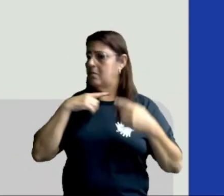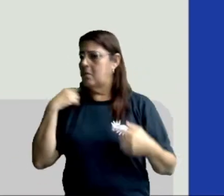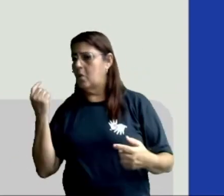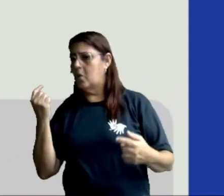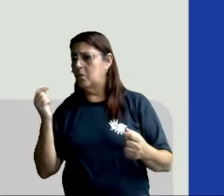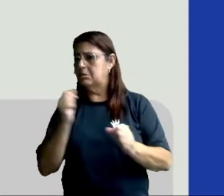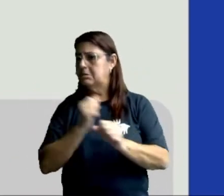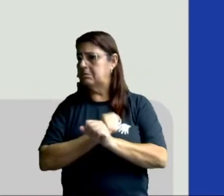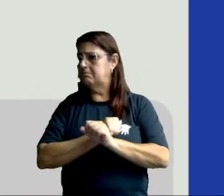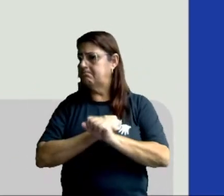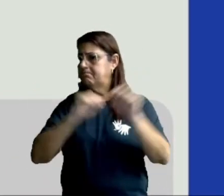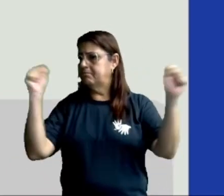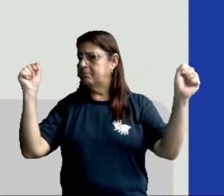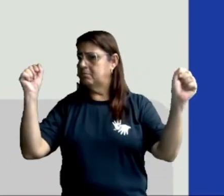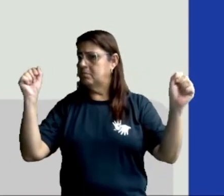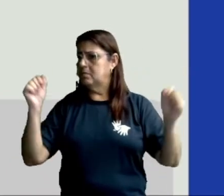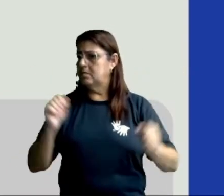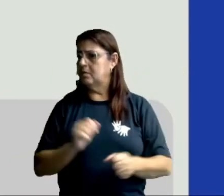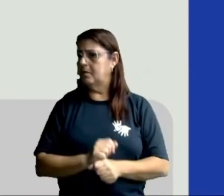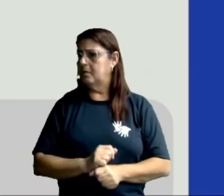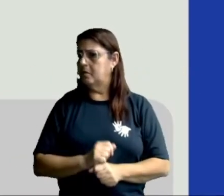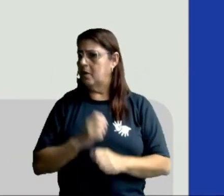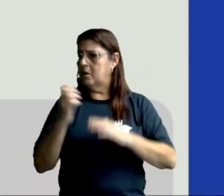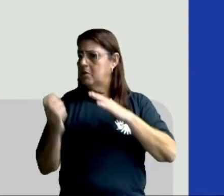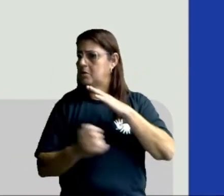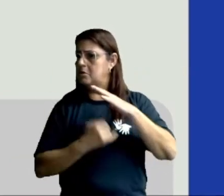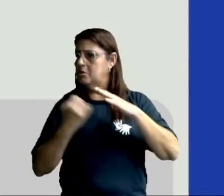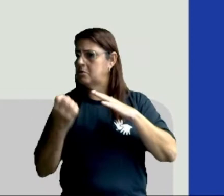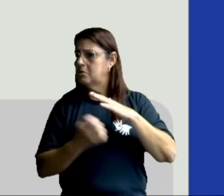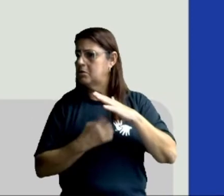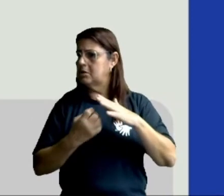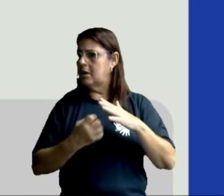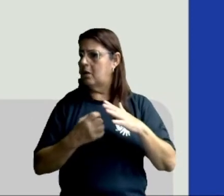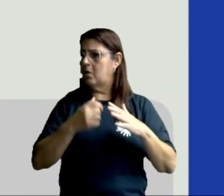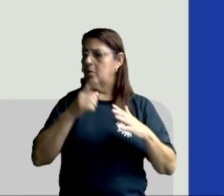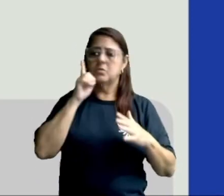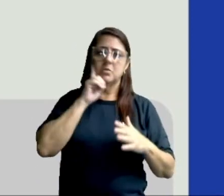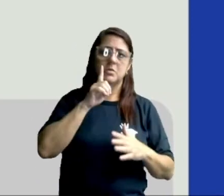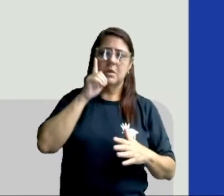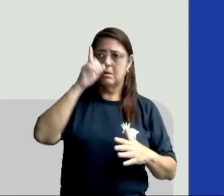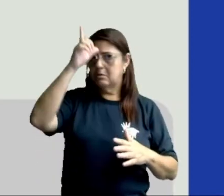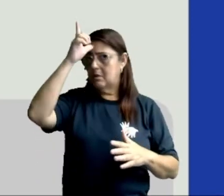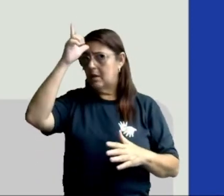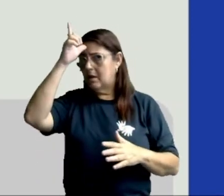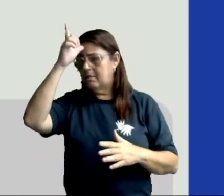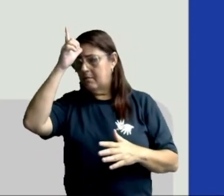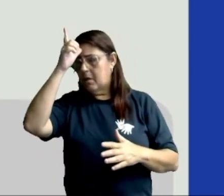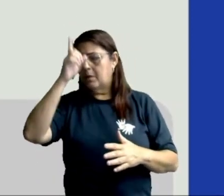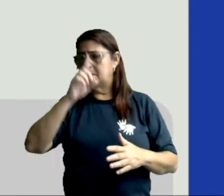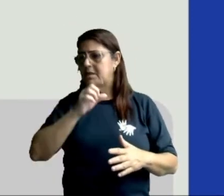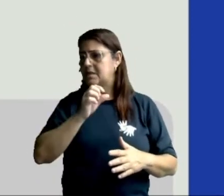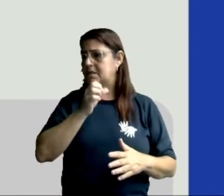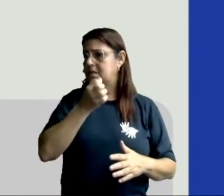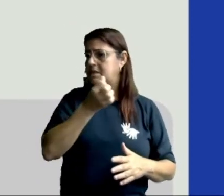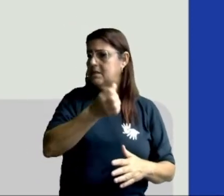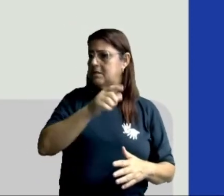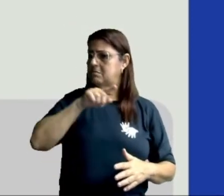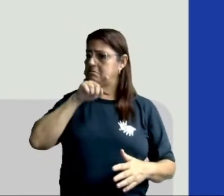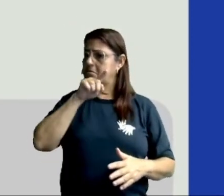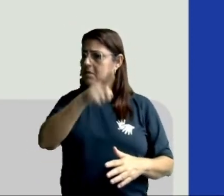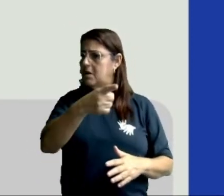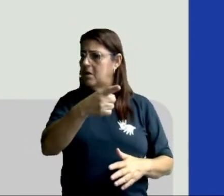proporções industriais. Estima-se que o Estado alemão matou cerca de 6 milhões de judeus.